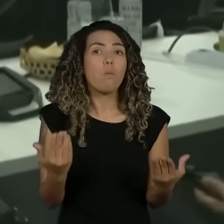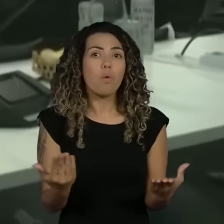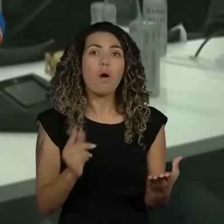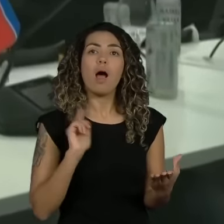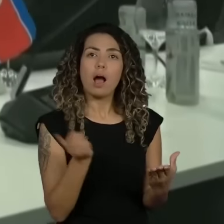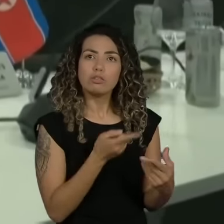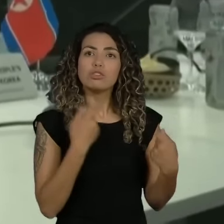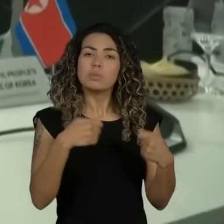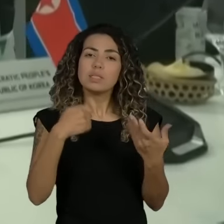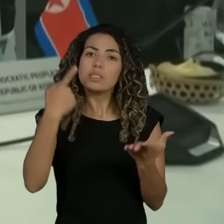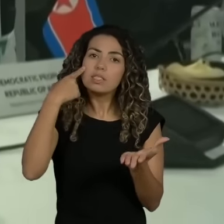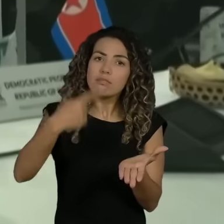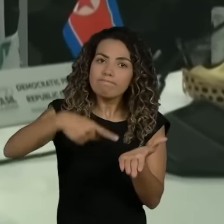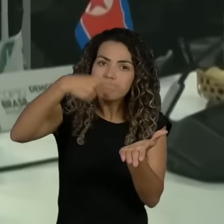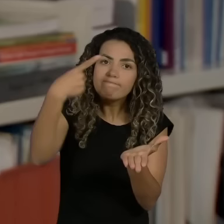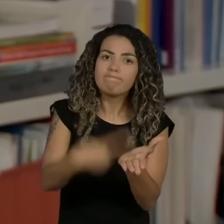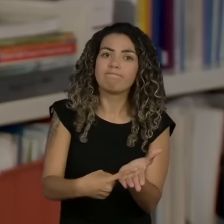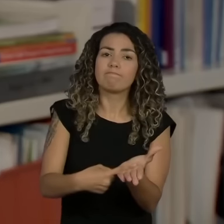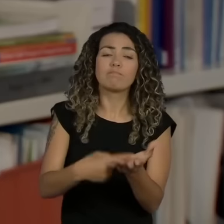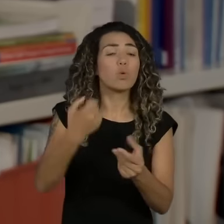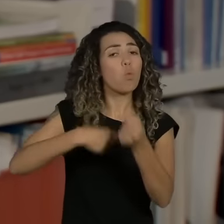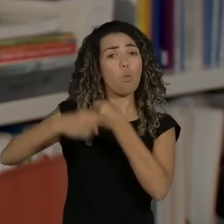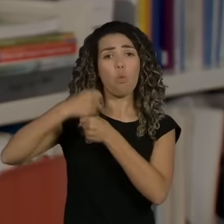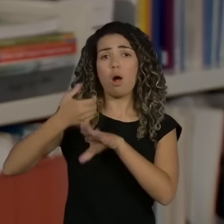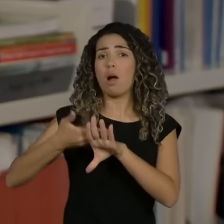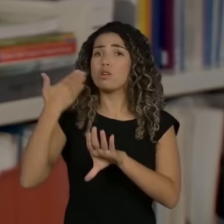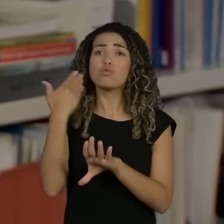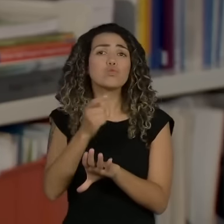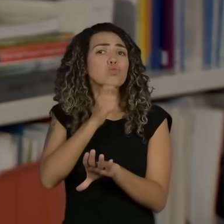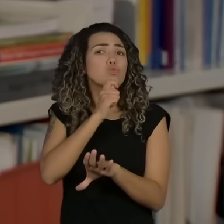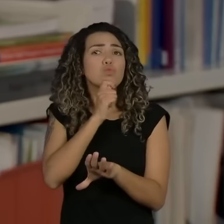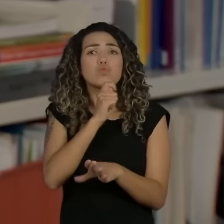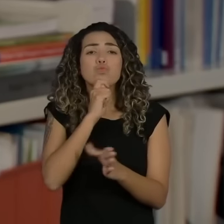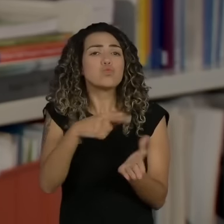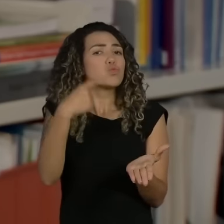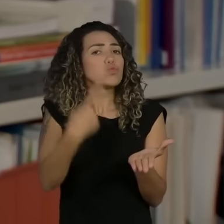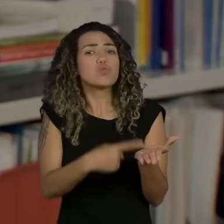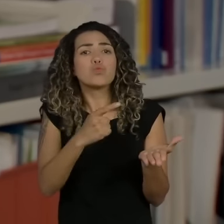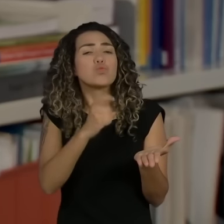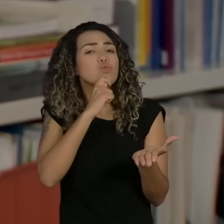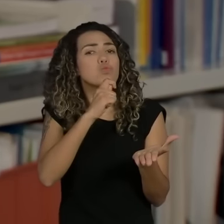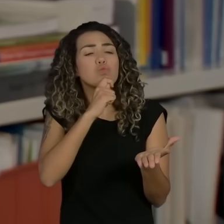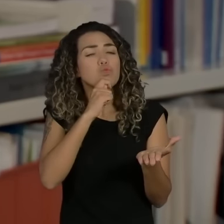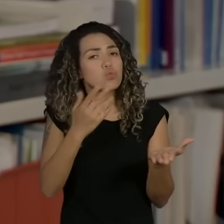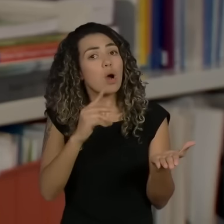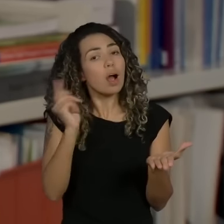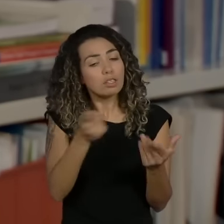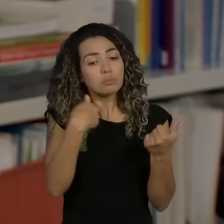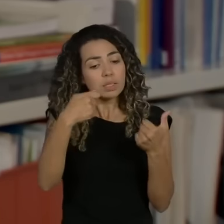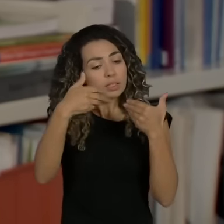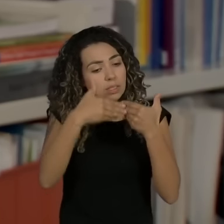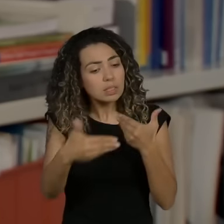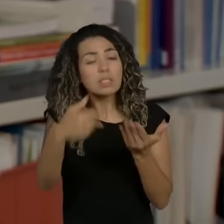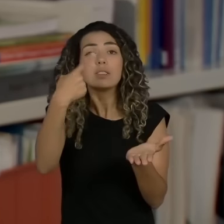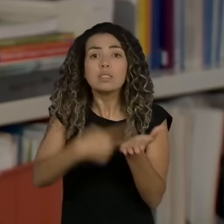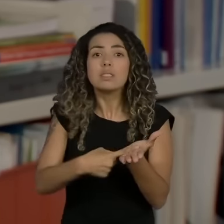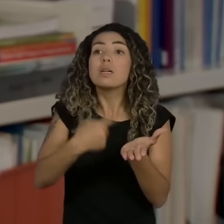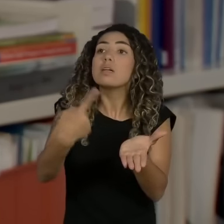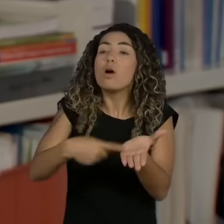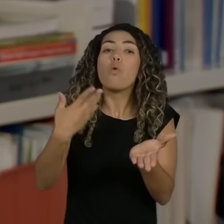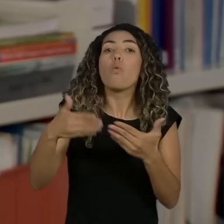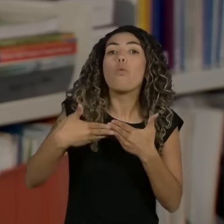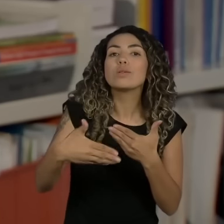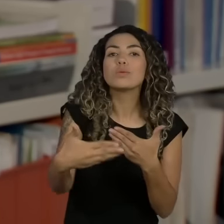compromisso reforçado, né, que não apareceu ano passado, já com uma definição, né, de calendário e metas